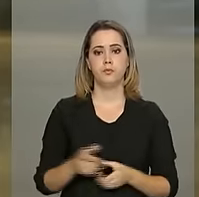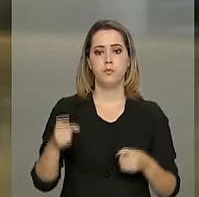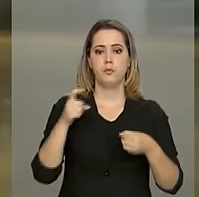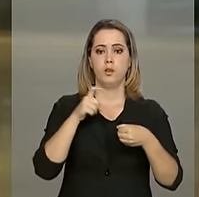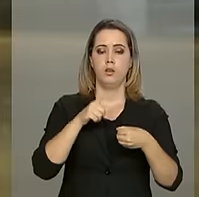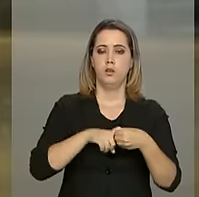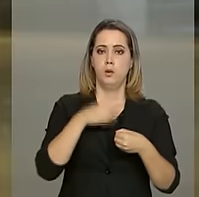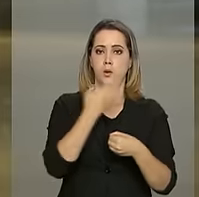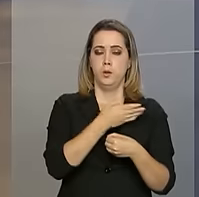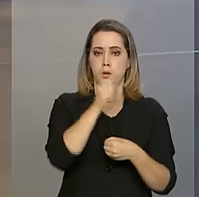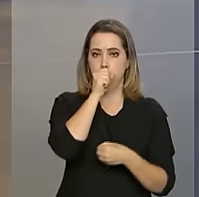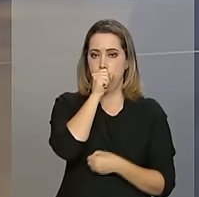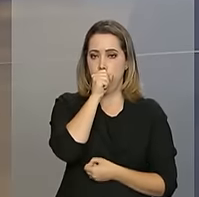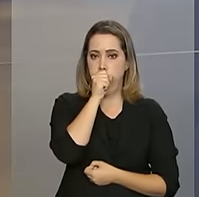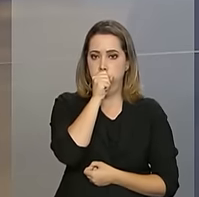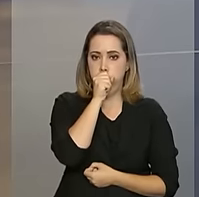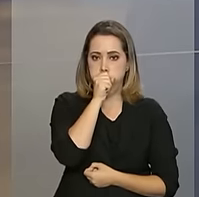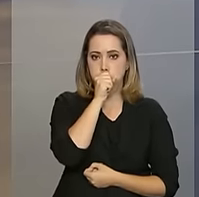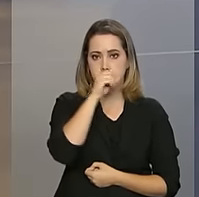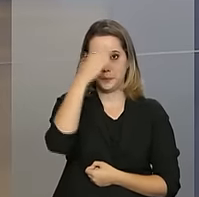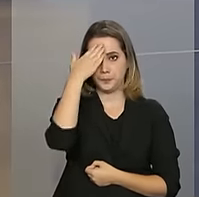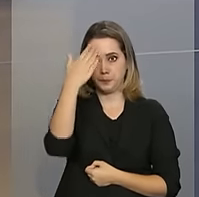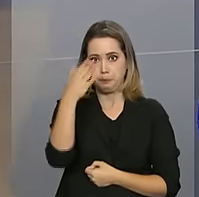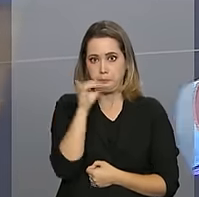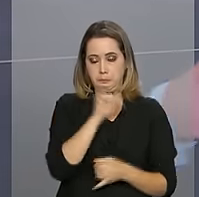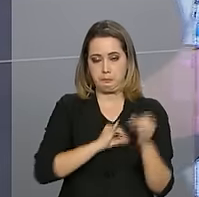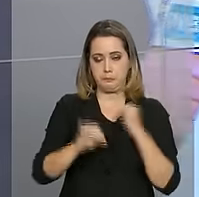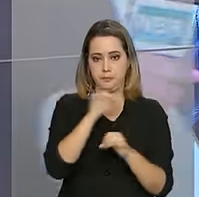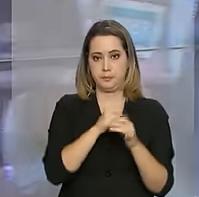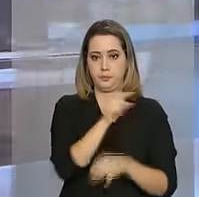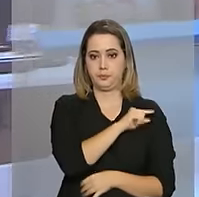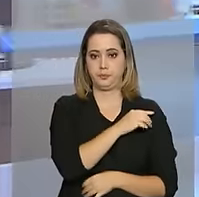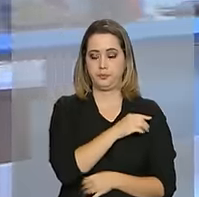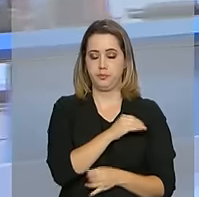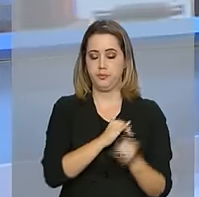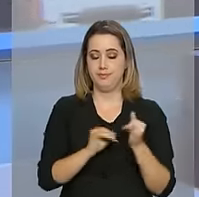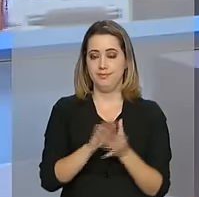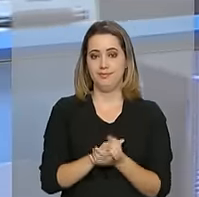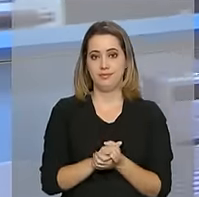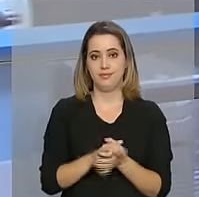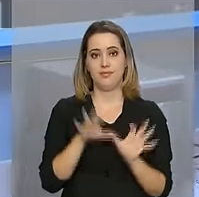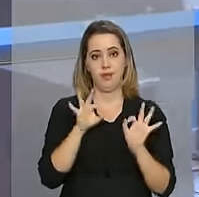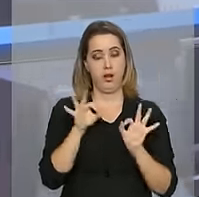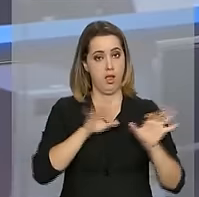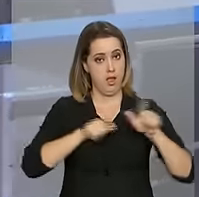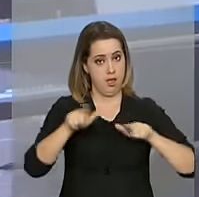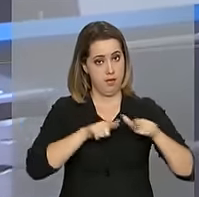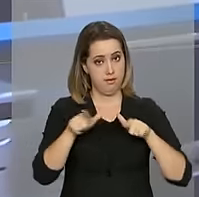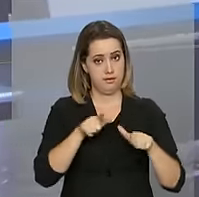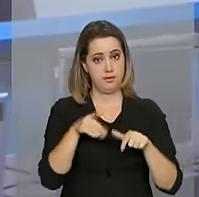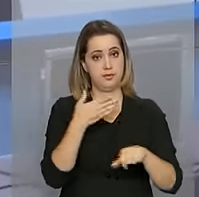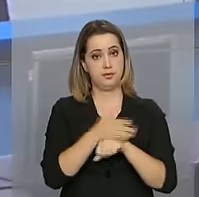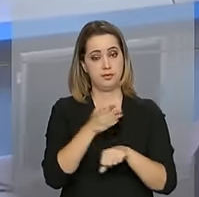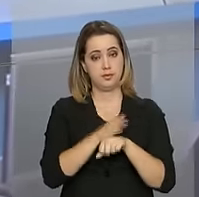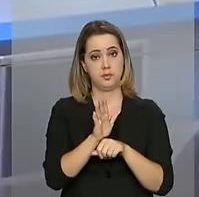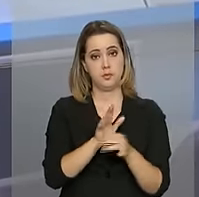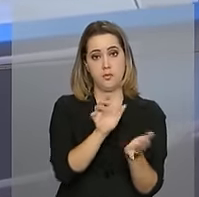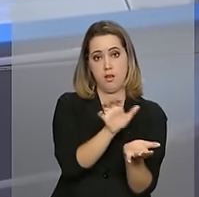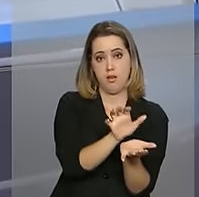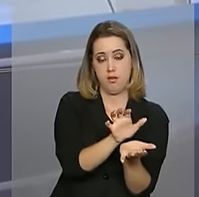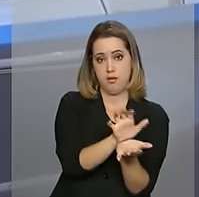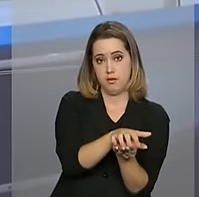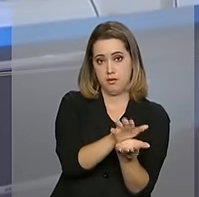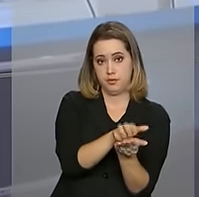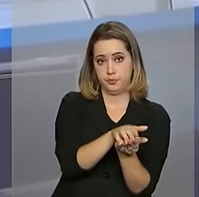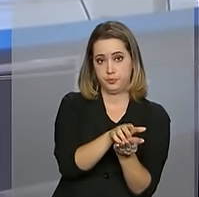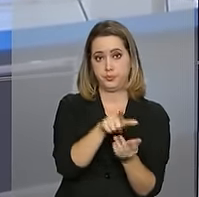com você, Roberto. Está certo, Ney. Obrigado pelas informações. Formação técnica para quem vive no sertão de Pernambuco.